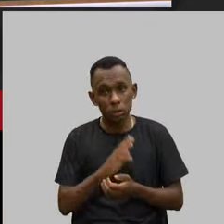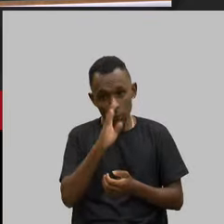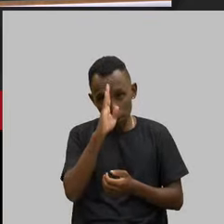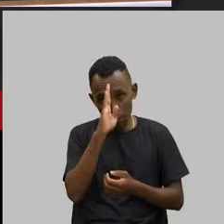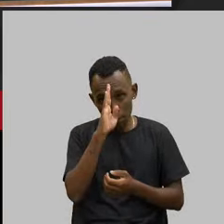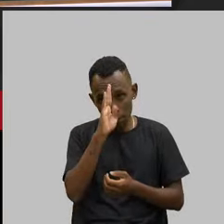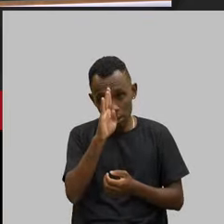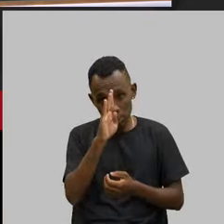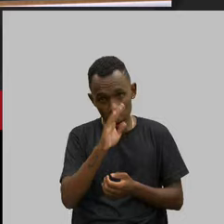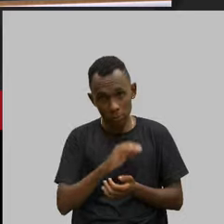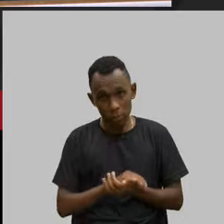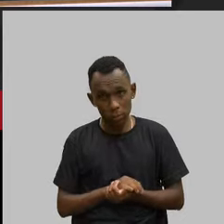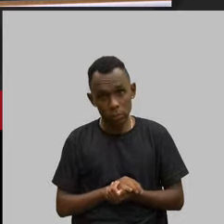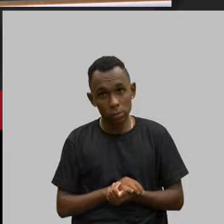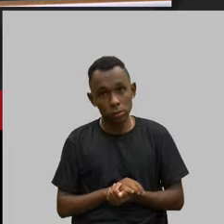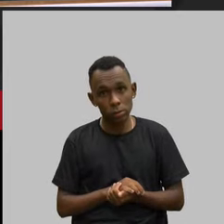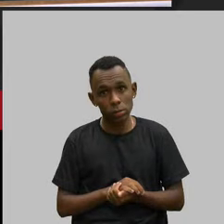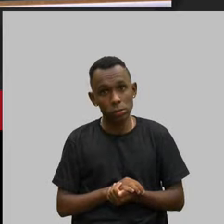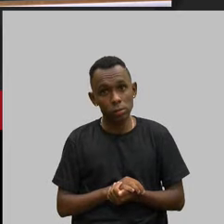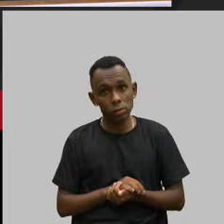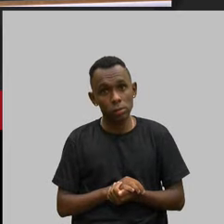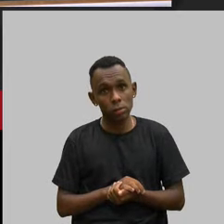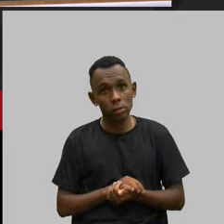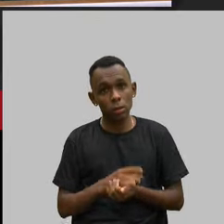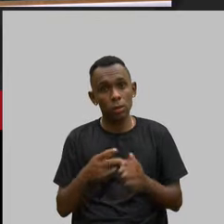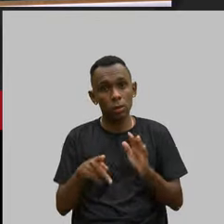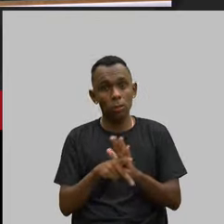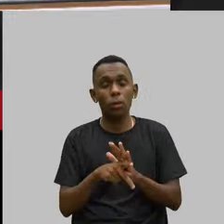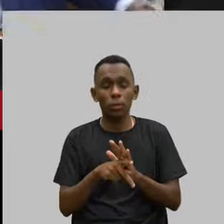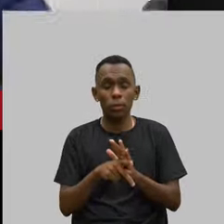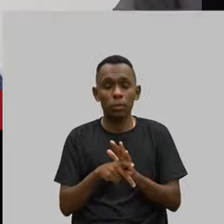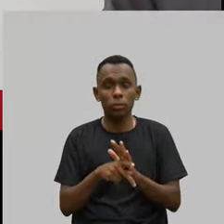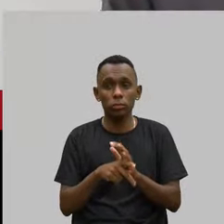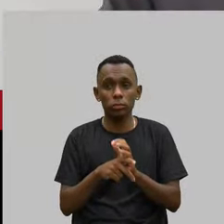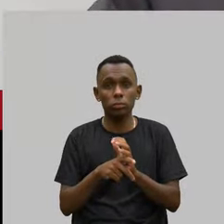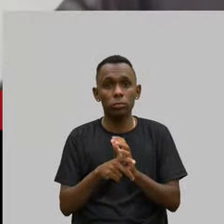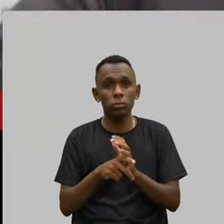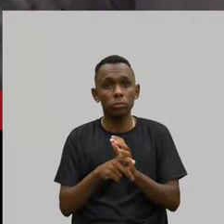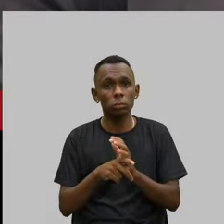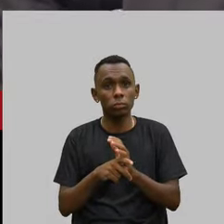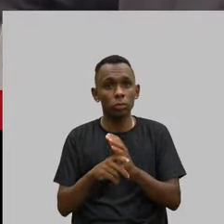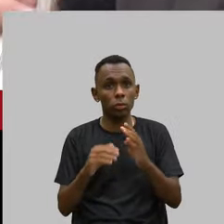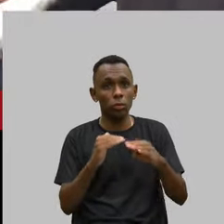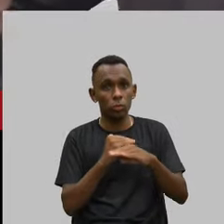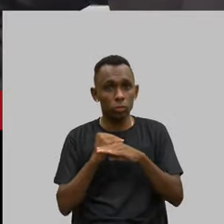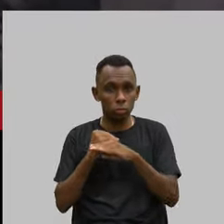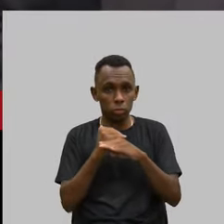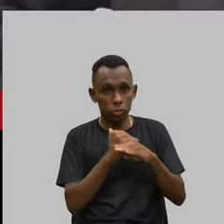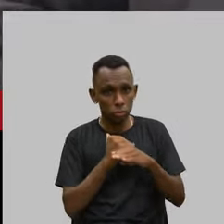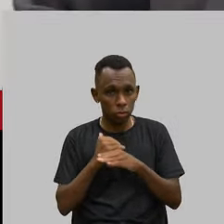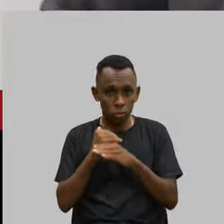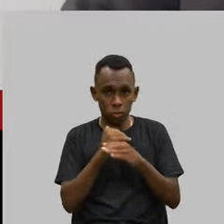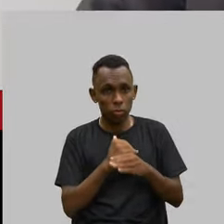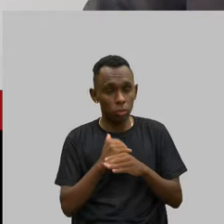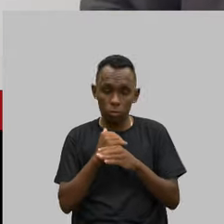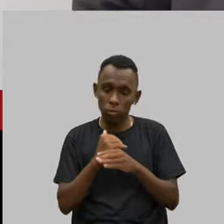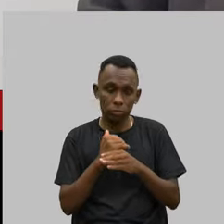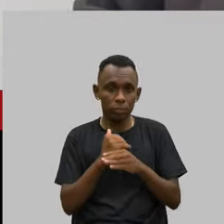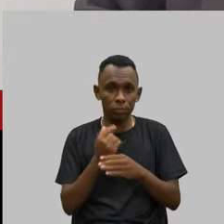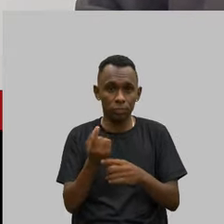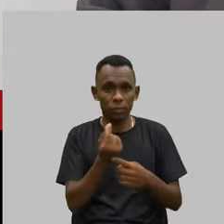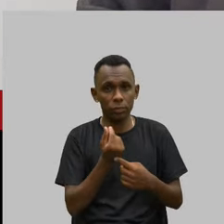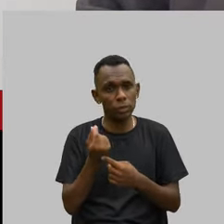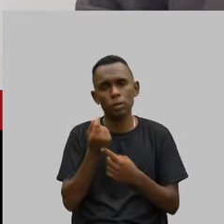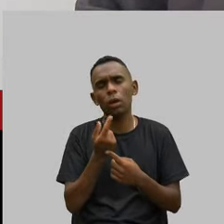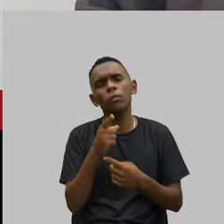Principalmente quando fala de regime de recuperação fiscal e aqui essa apresentação que o Senhor conhece bem